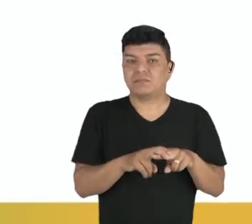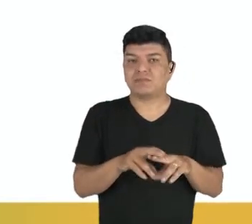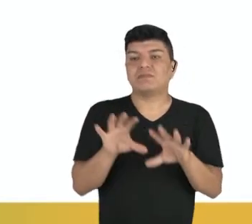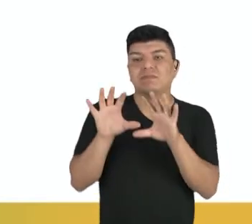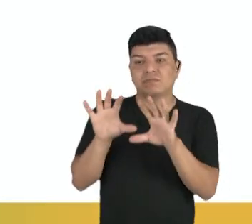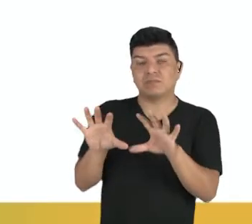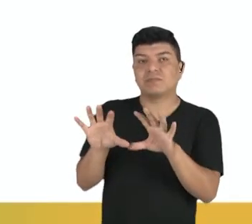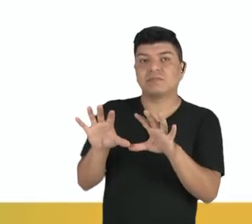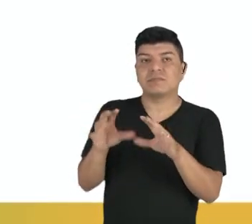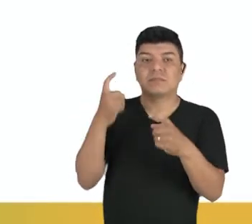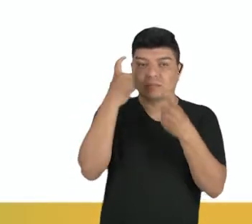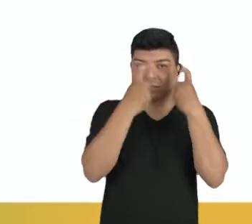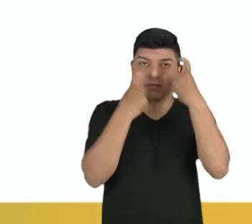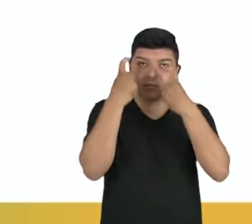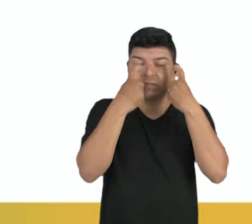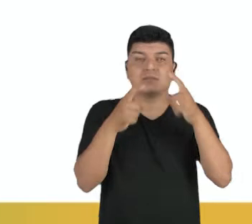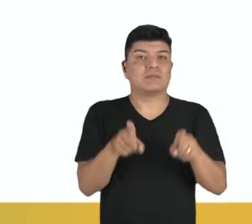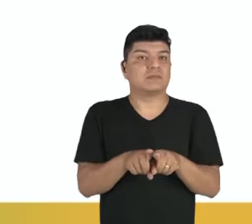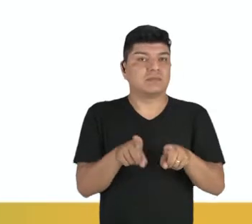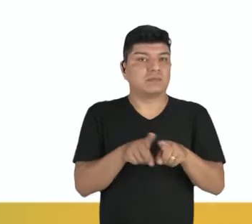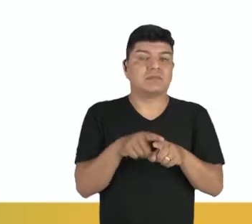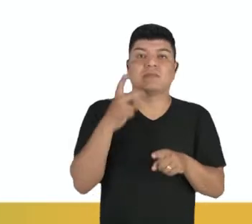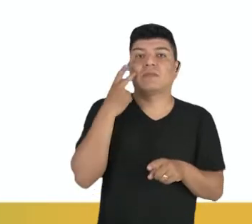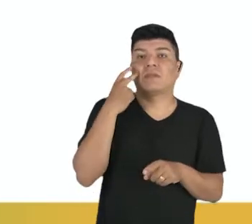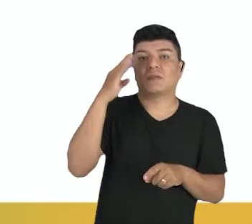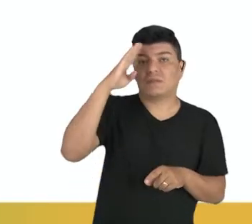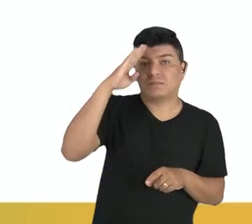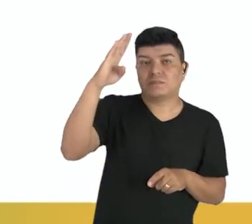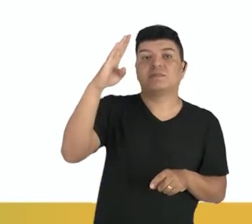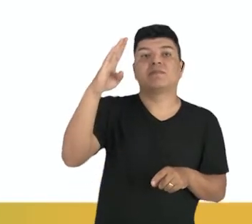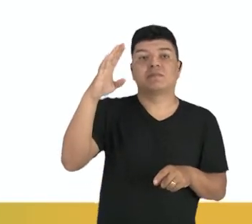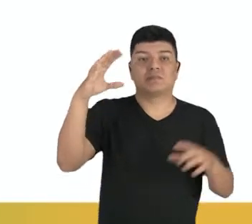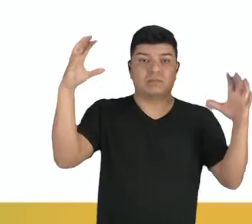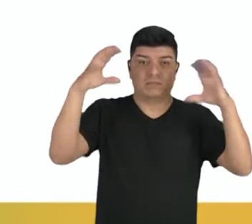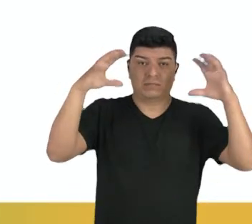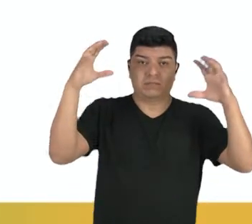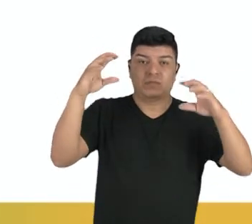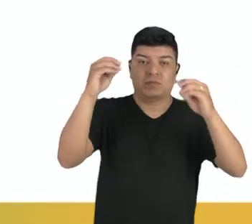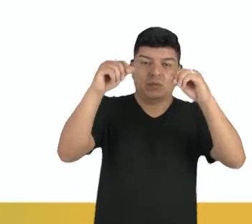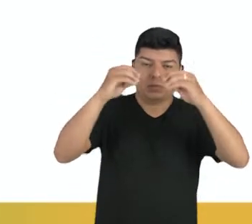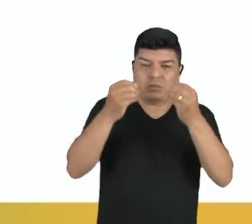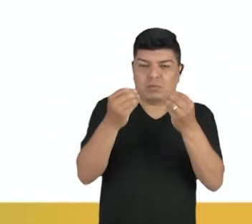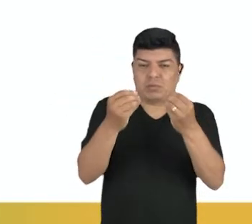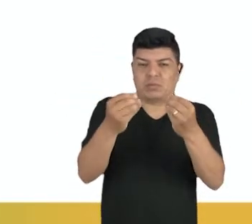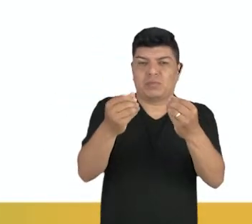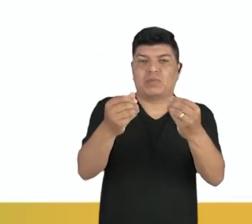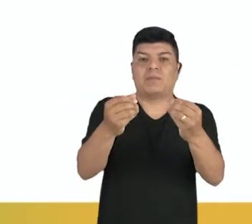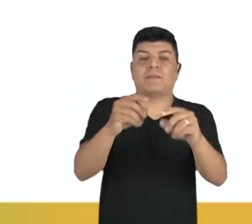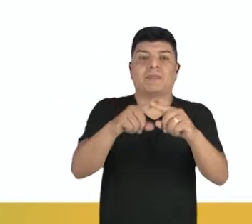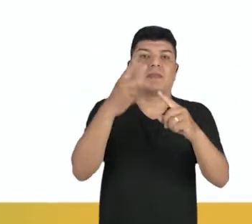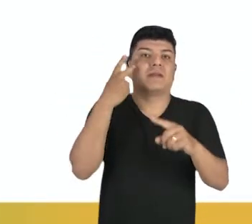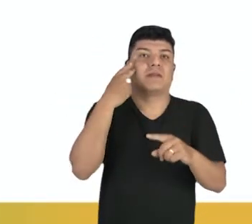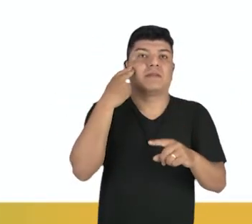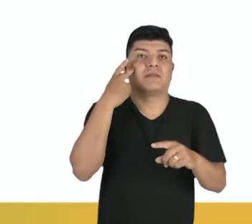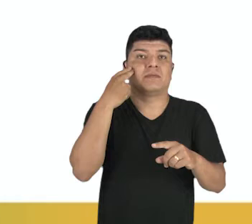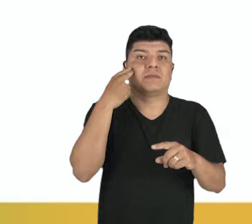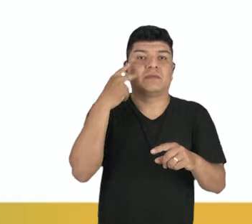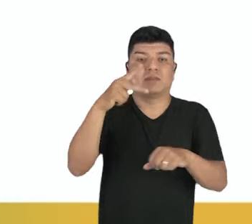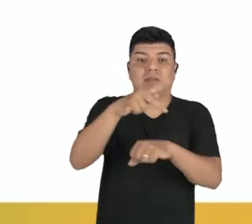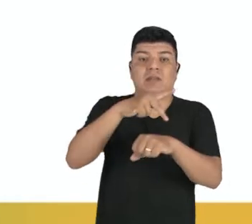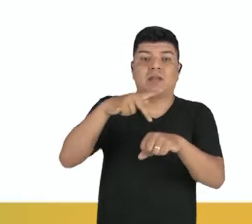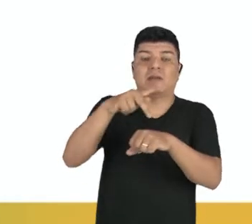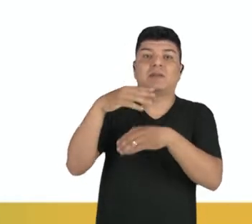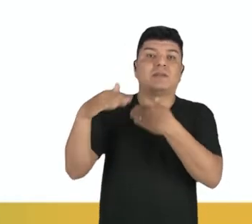essa questão e essa preocupação. Muito comum, principalmente a chuva ácida já caiu no Brasil, sim, mas ela é muito comum em países desenvolvidos,